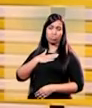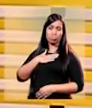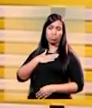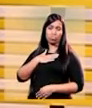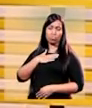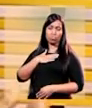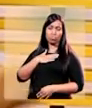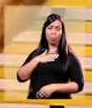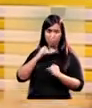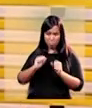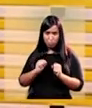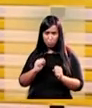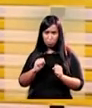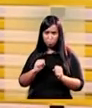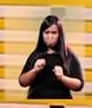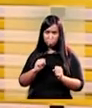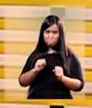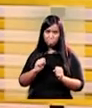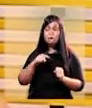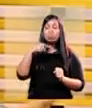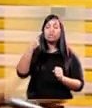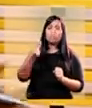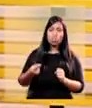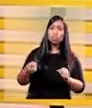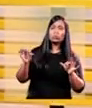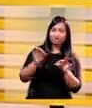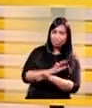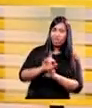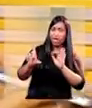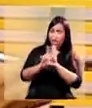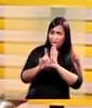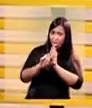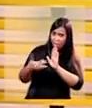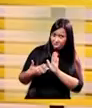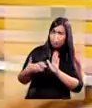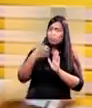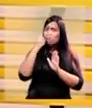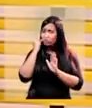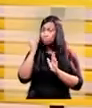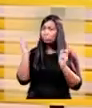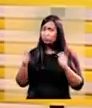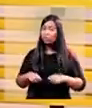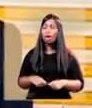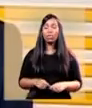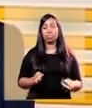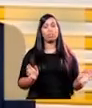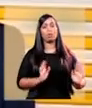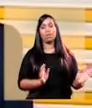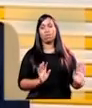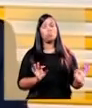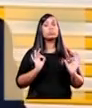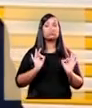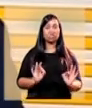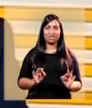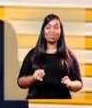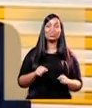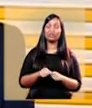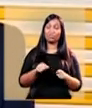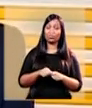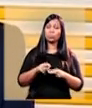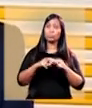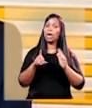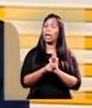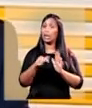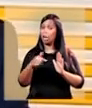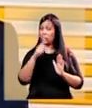filho. Isso pode? Depois a gente pode resolver isso legalmente numa adoção? Não. O correto a ser feito